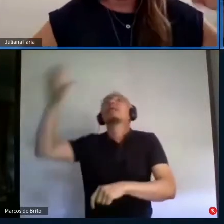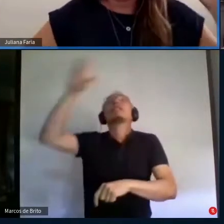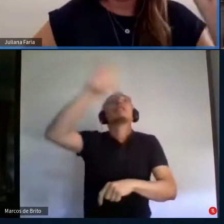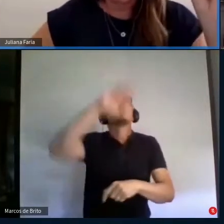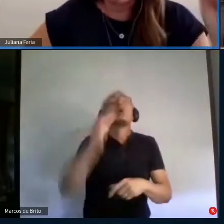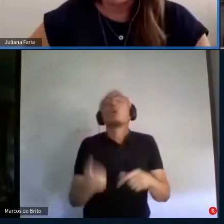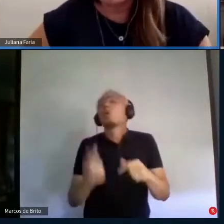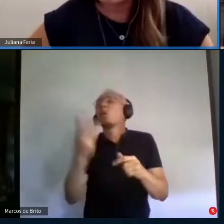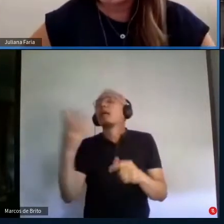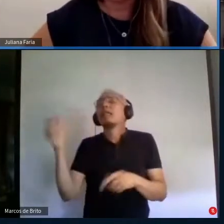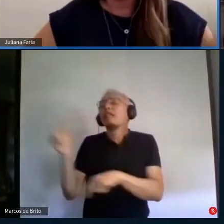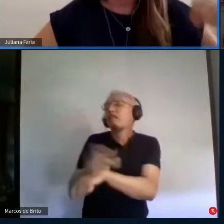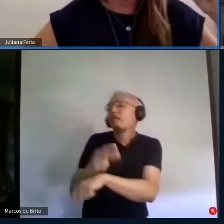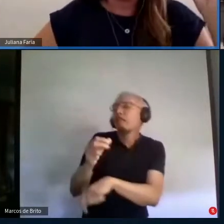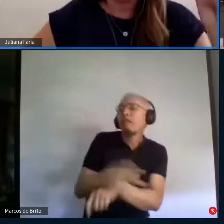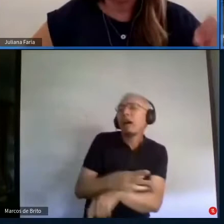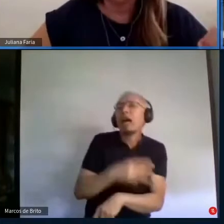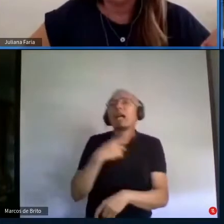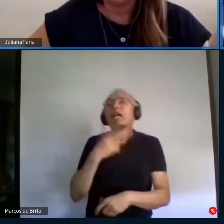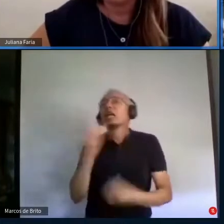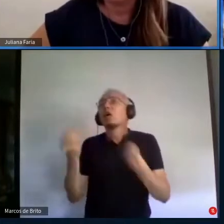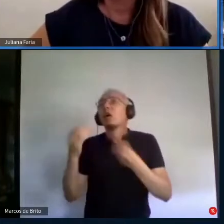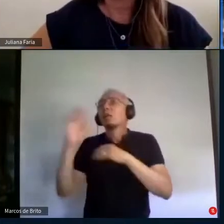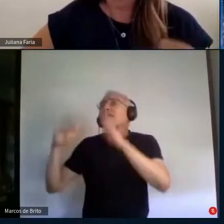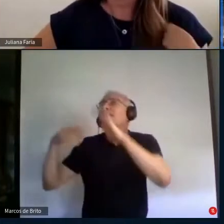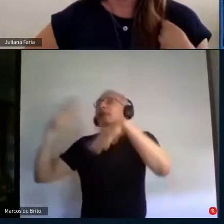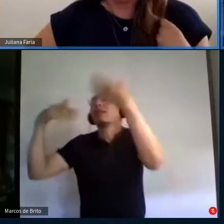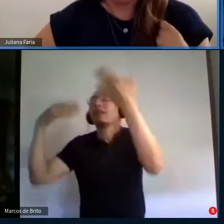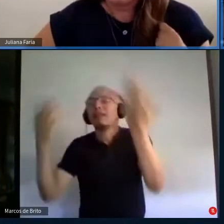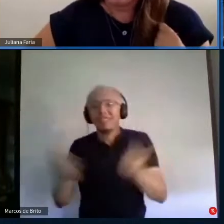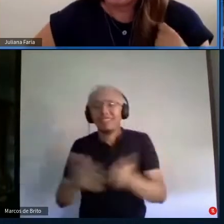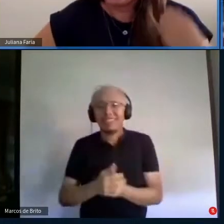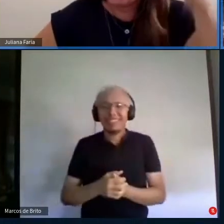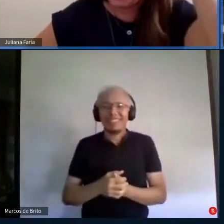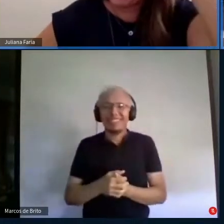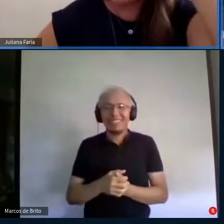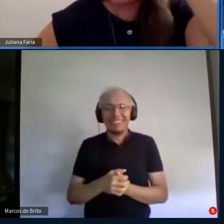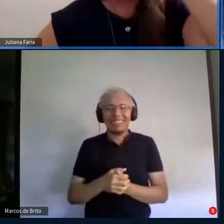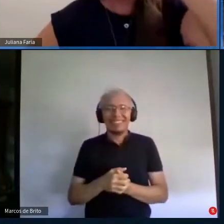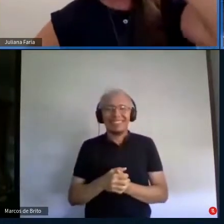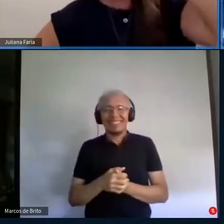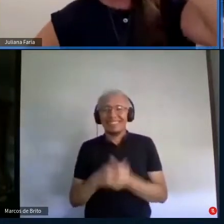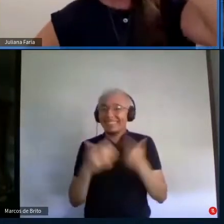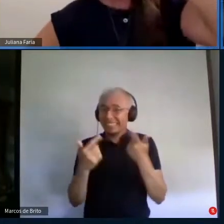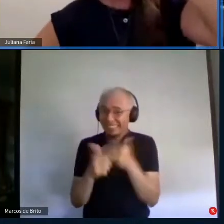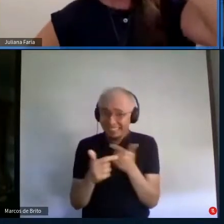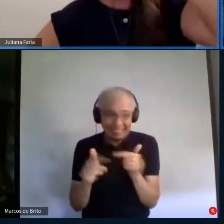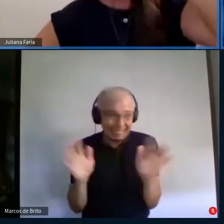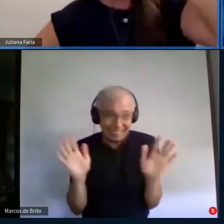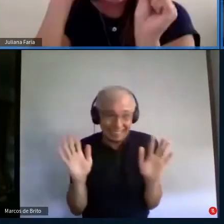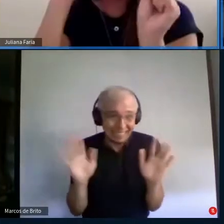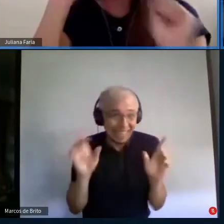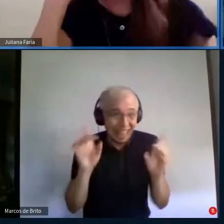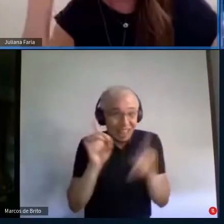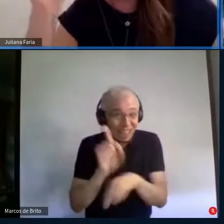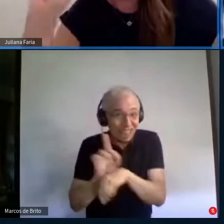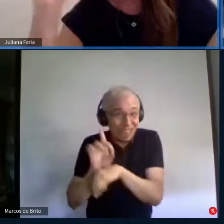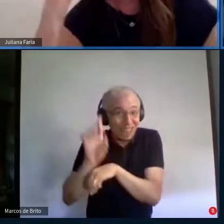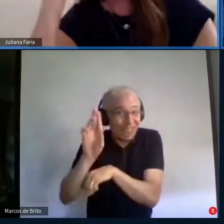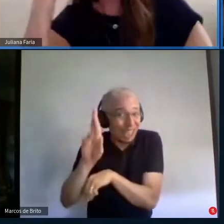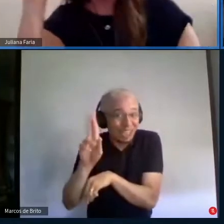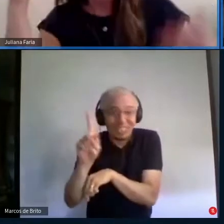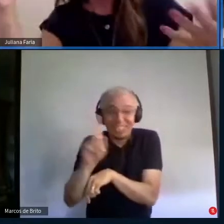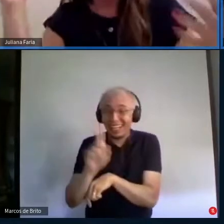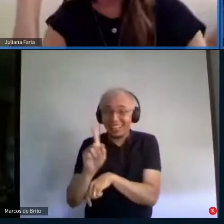eles fizeram, como está a evolução... Não é doutorado, não, não,